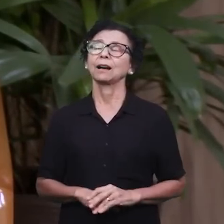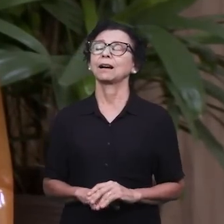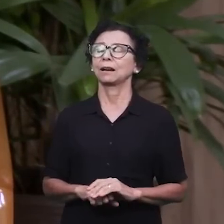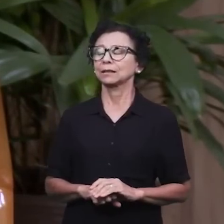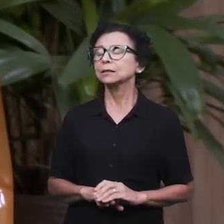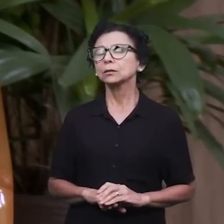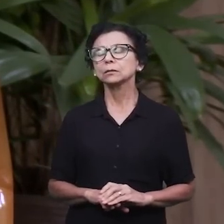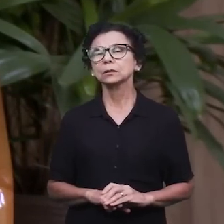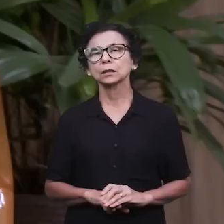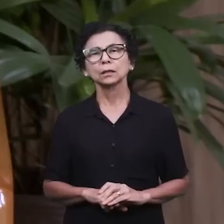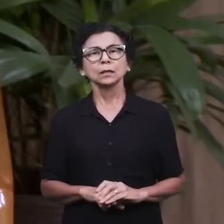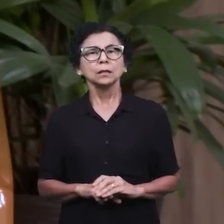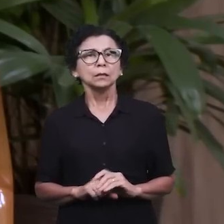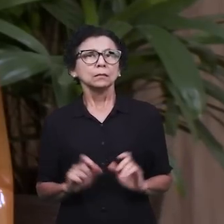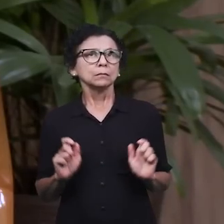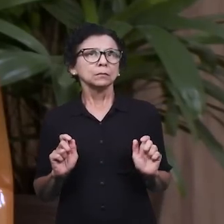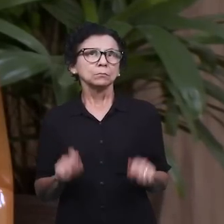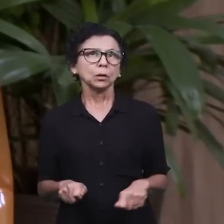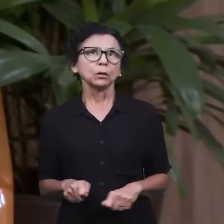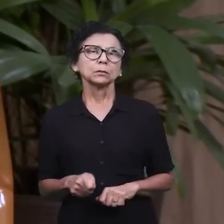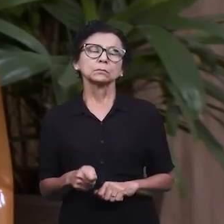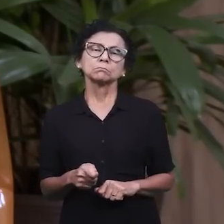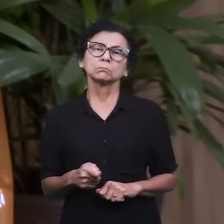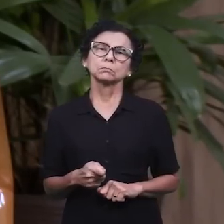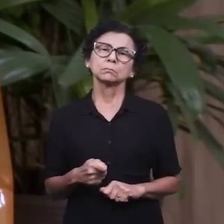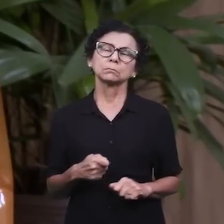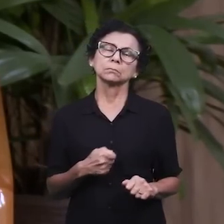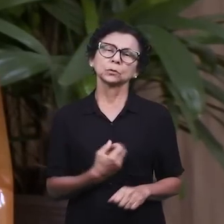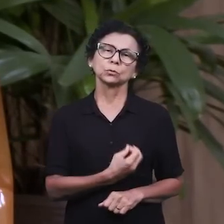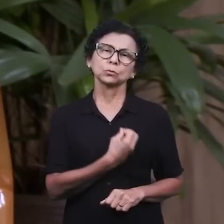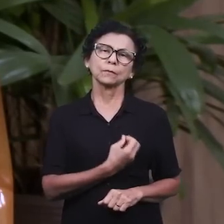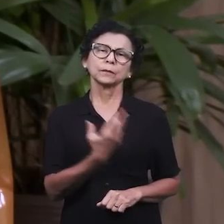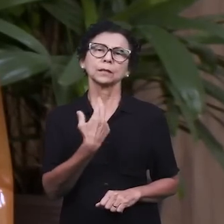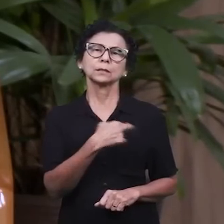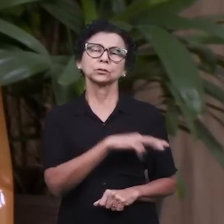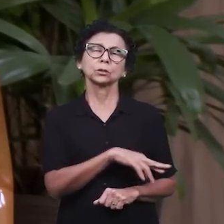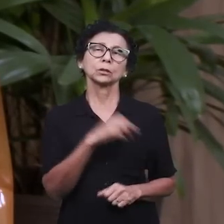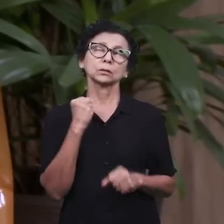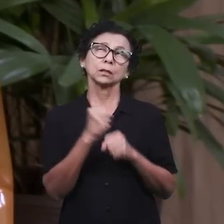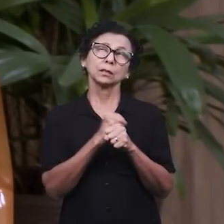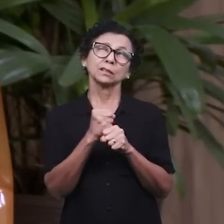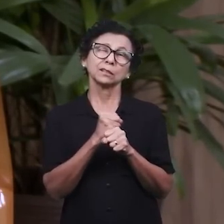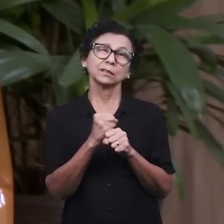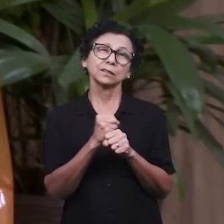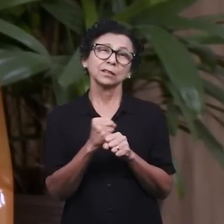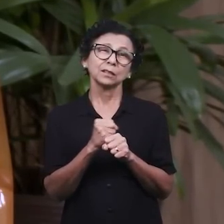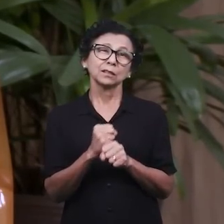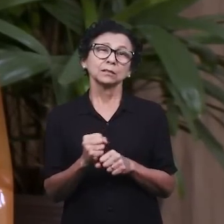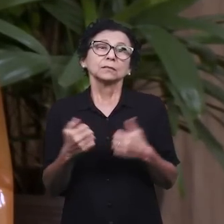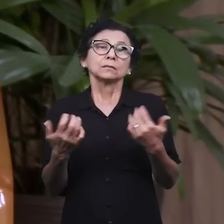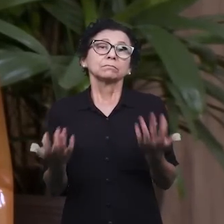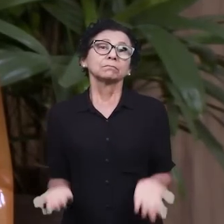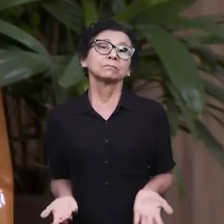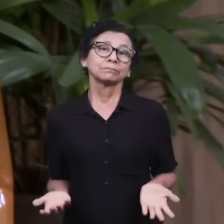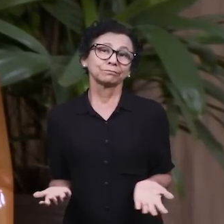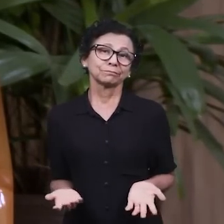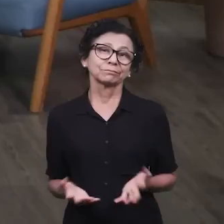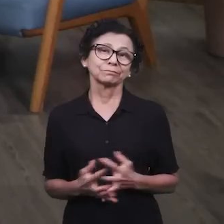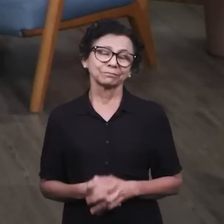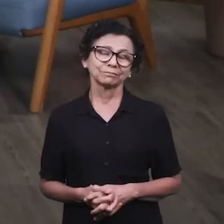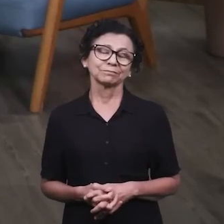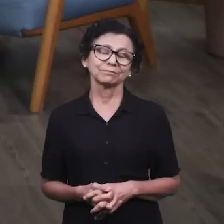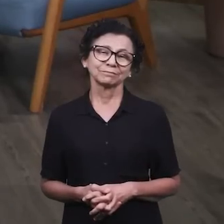a palavra está no seu coração? Você tem uma experiência real com a palavra de Deus? Você vive a palavra? Se fizer assim, o que vai encontrar dentro de